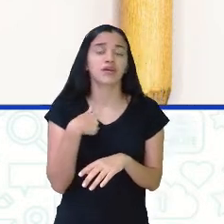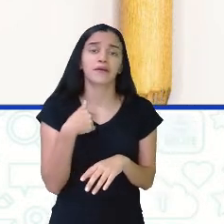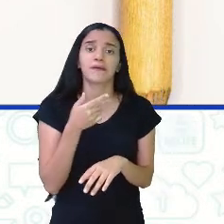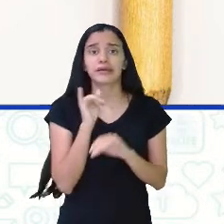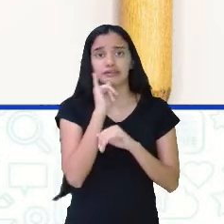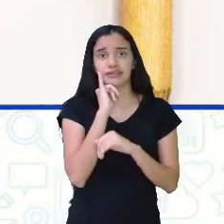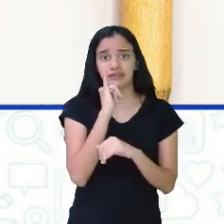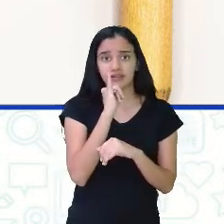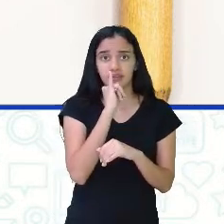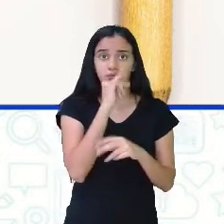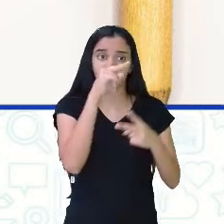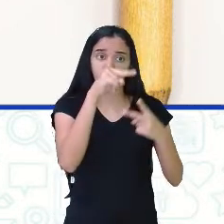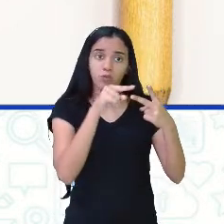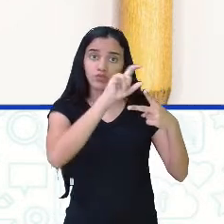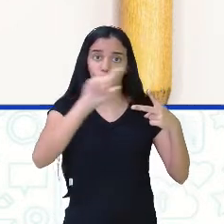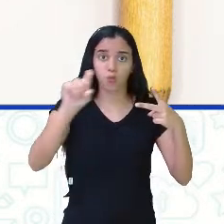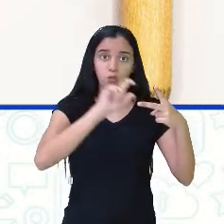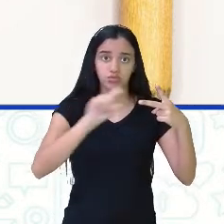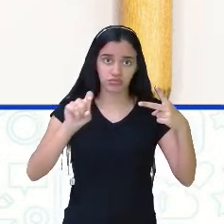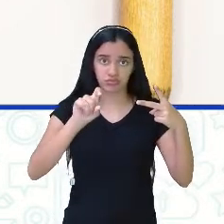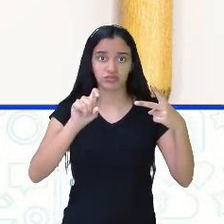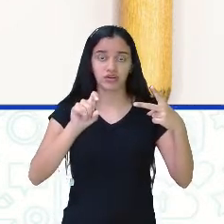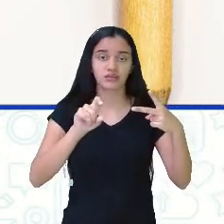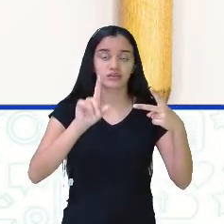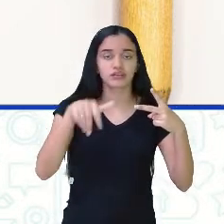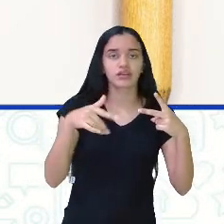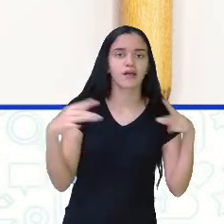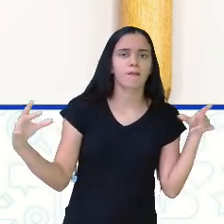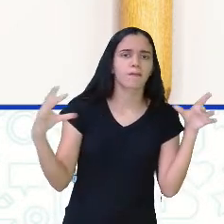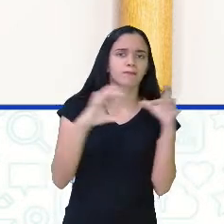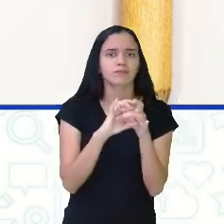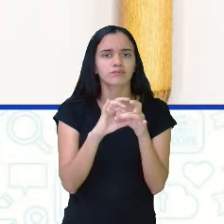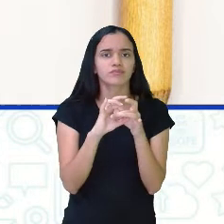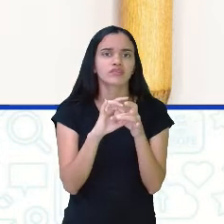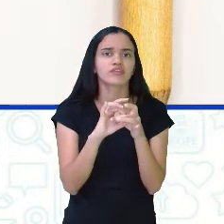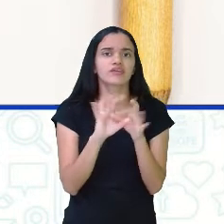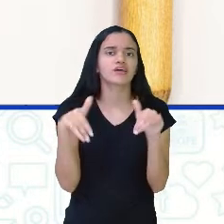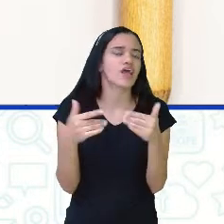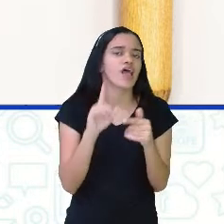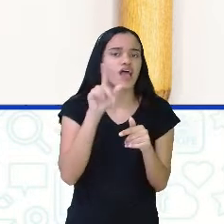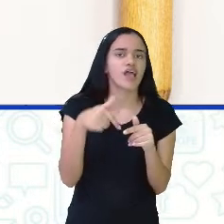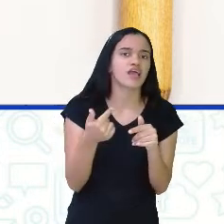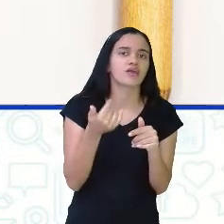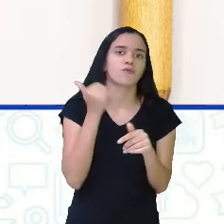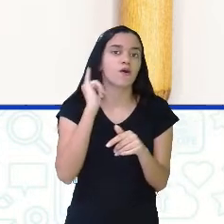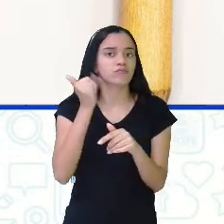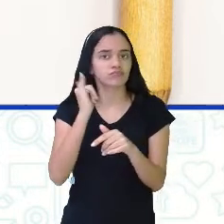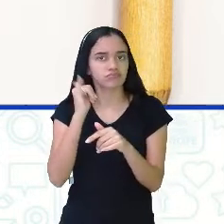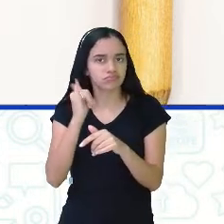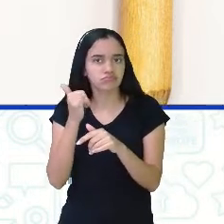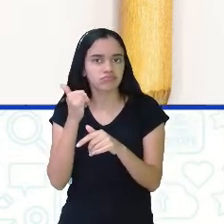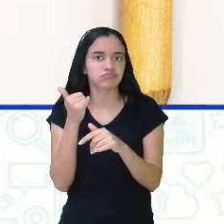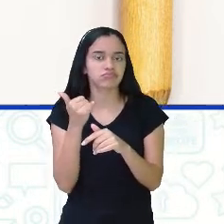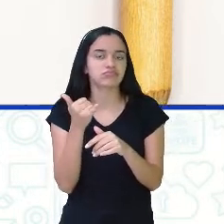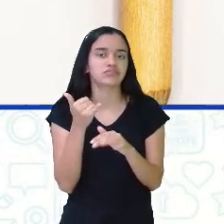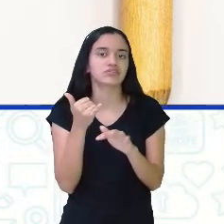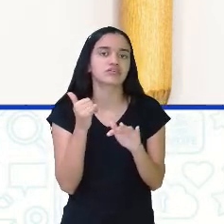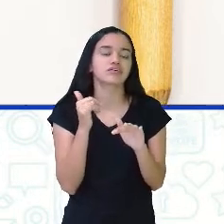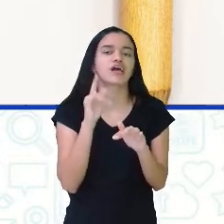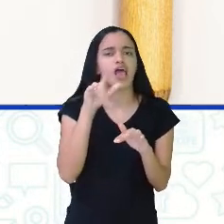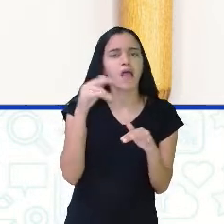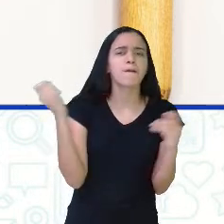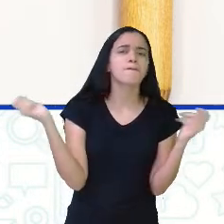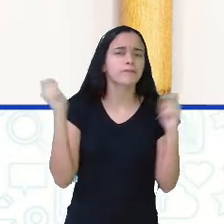aquelas 2 frases, duas orações associadas constituem uma narração? E